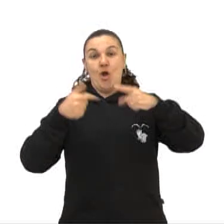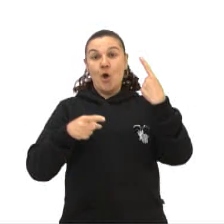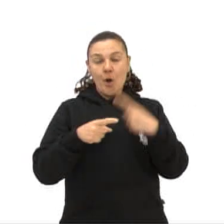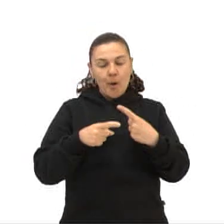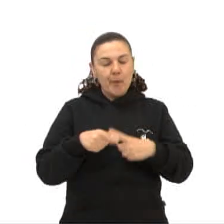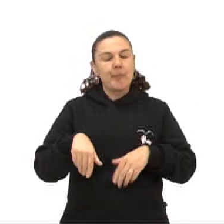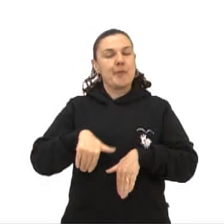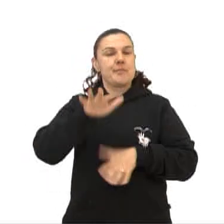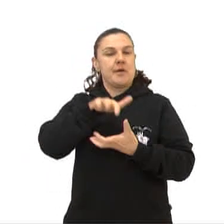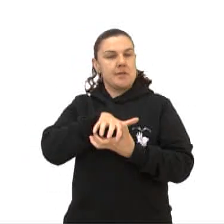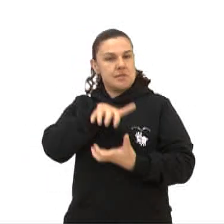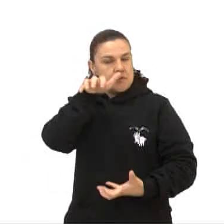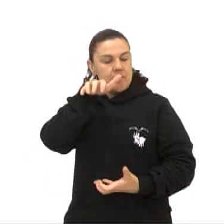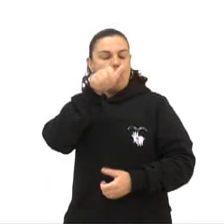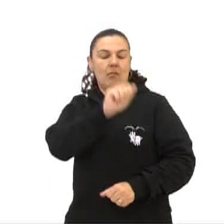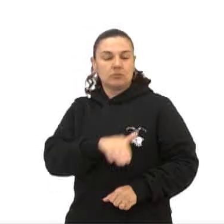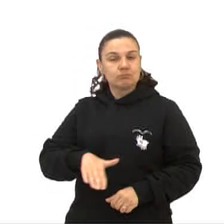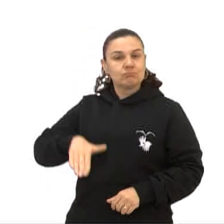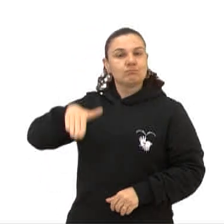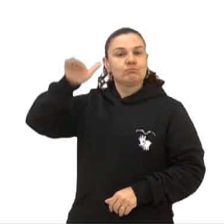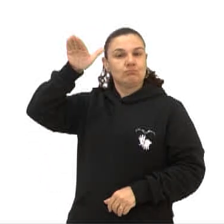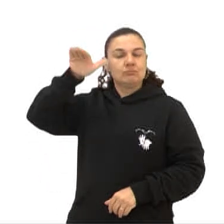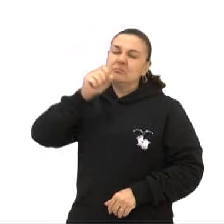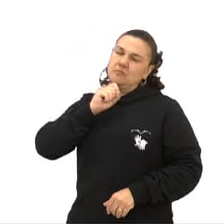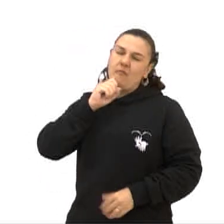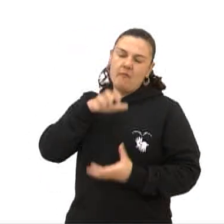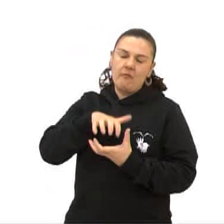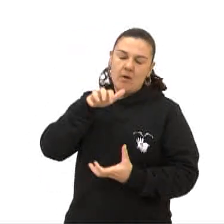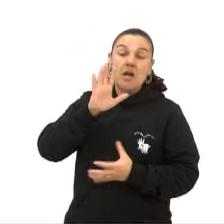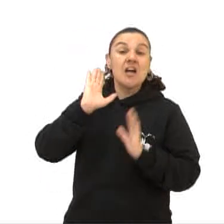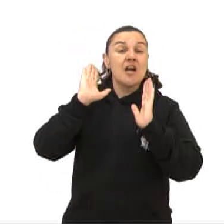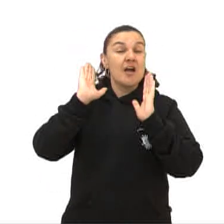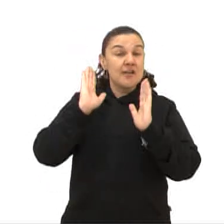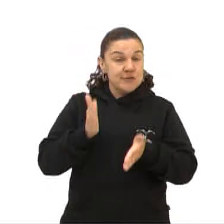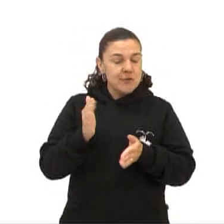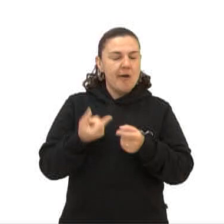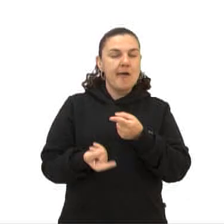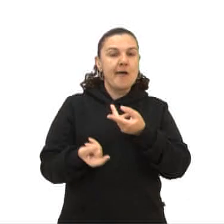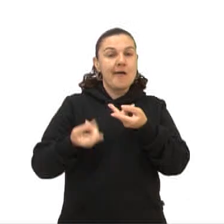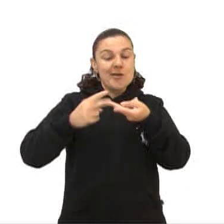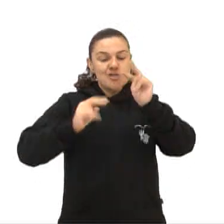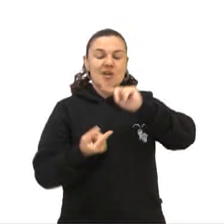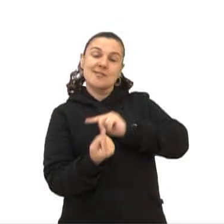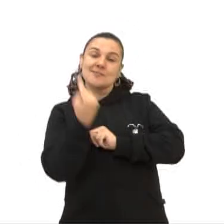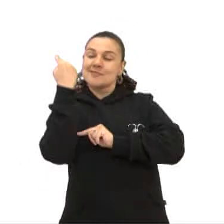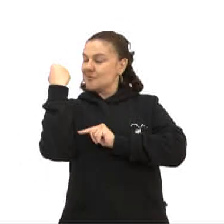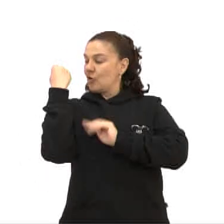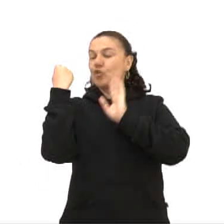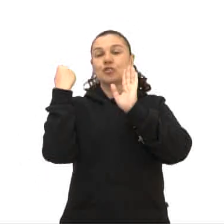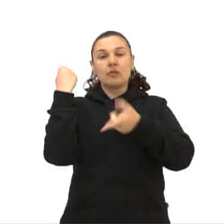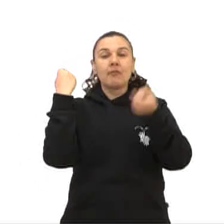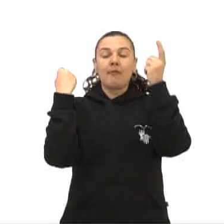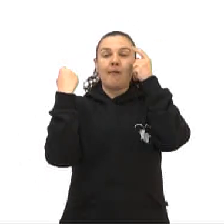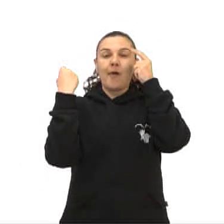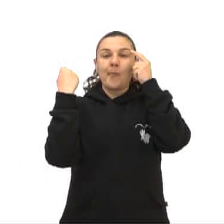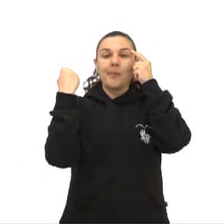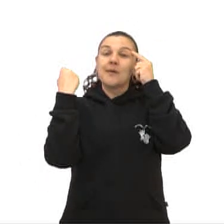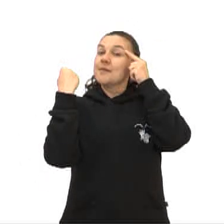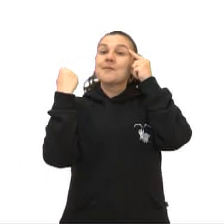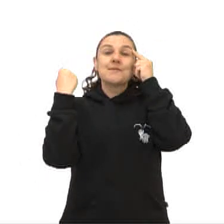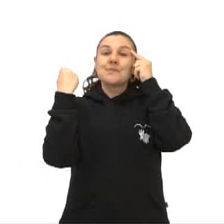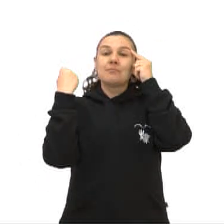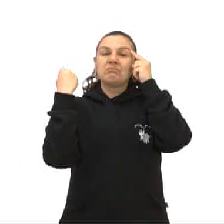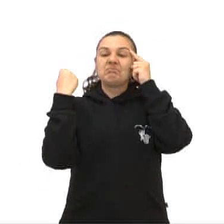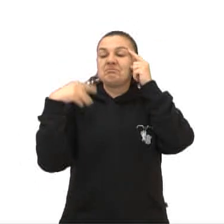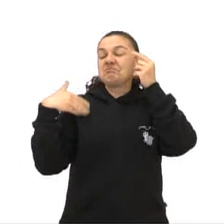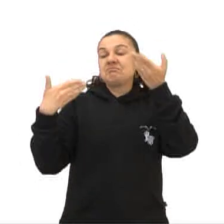mais velhos, os adultos, por assim dizer, já vêm de uma outra geração. Vêm com uma cabeça que muitas